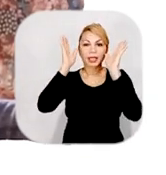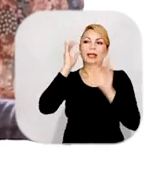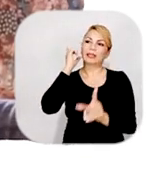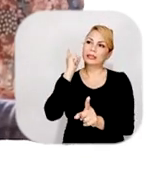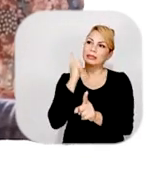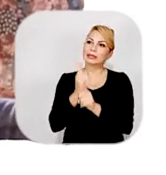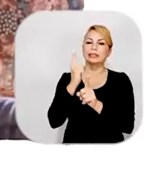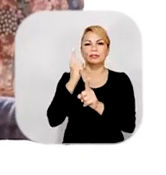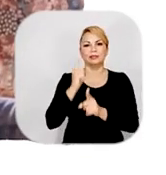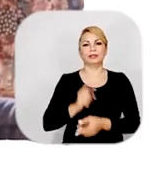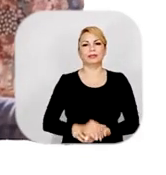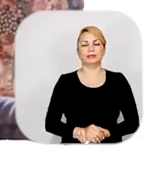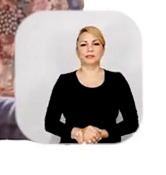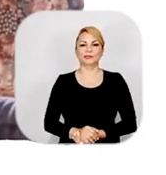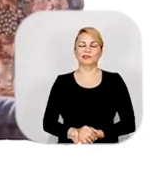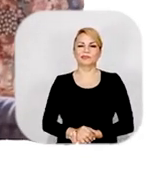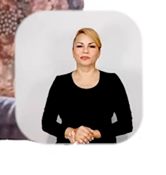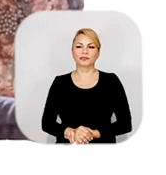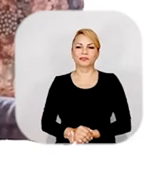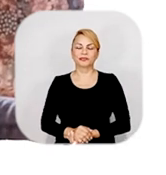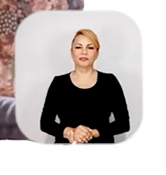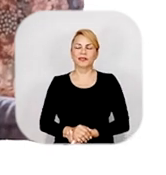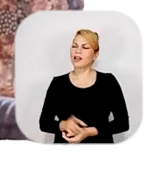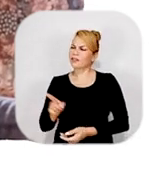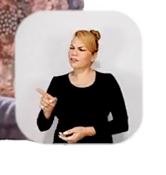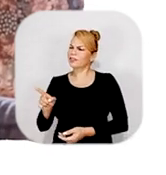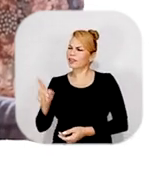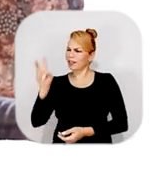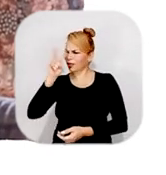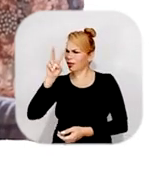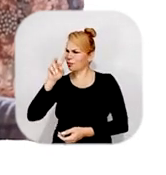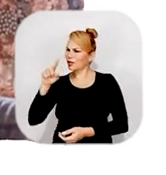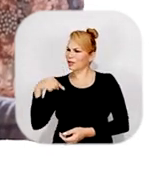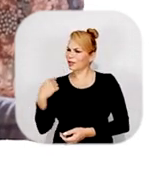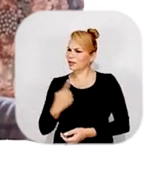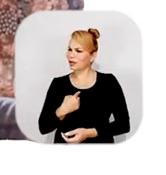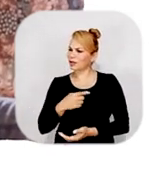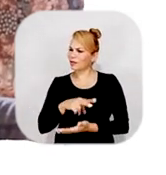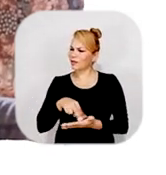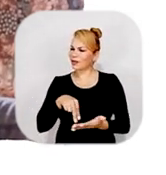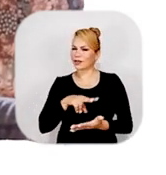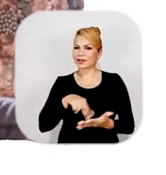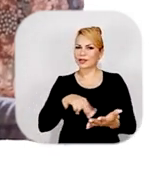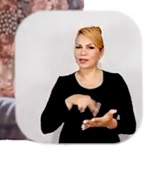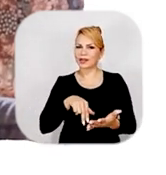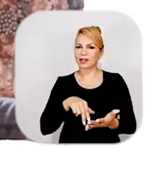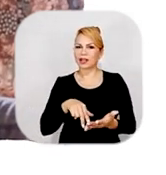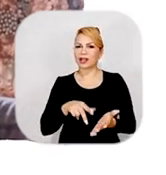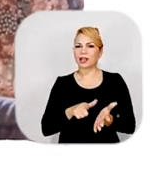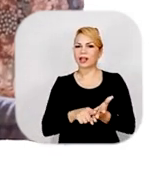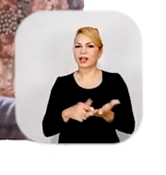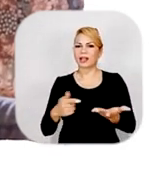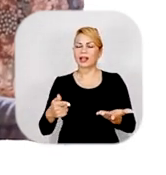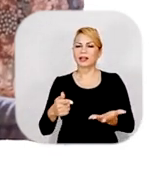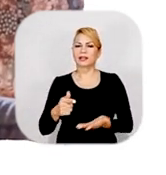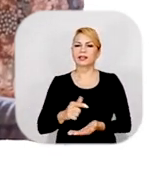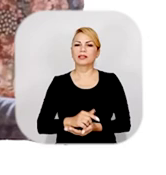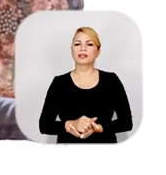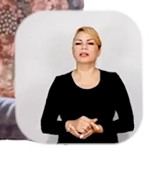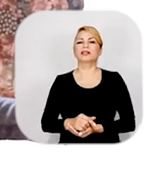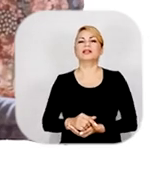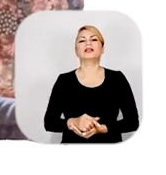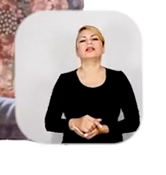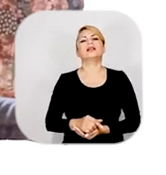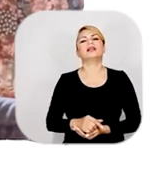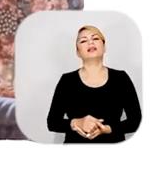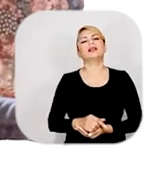identificáveis. Porque mesmo você lembra, Gleice, que quando eu comecei a ler o jornal, o diário do Snetlag,